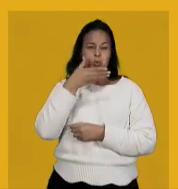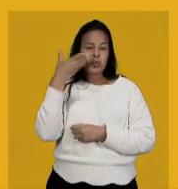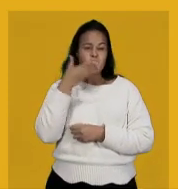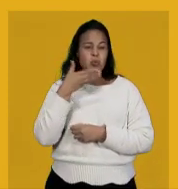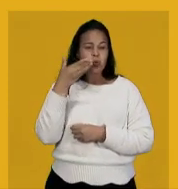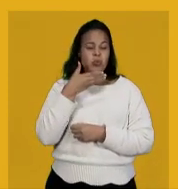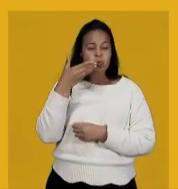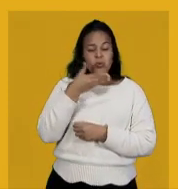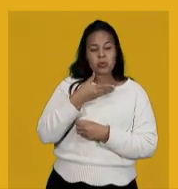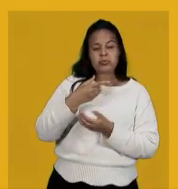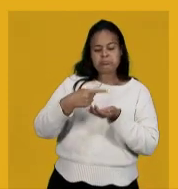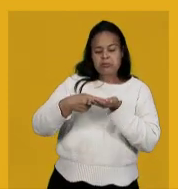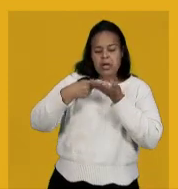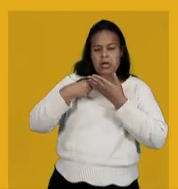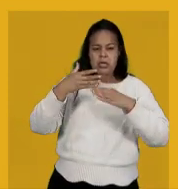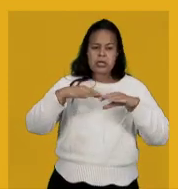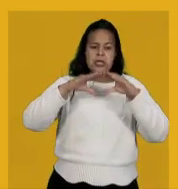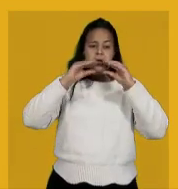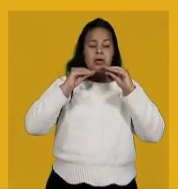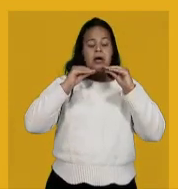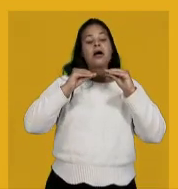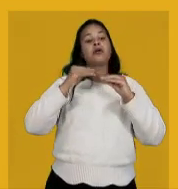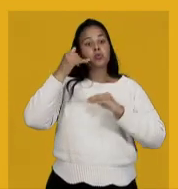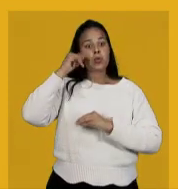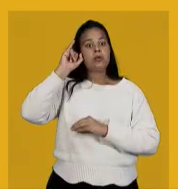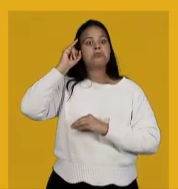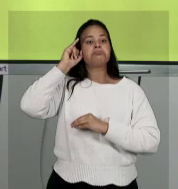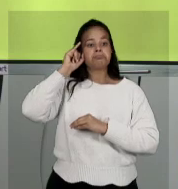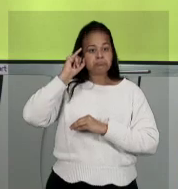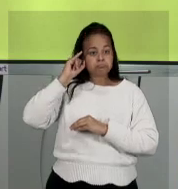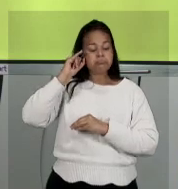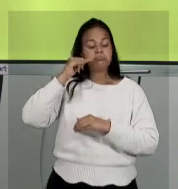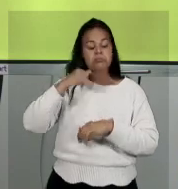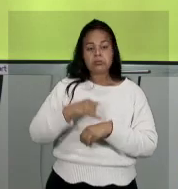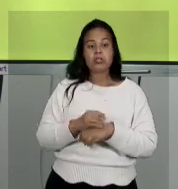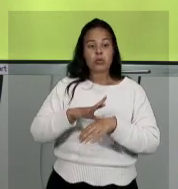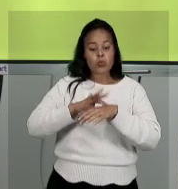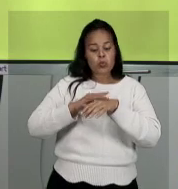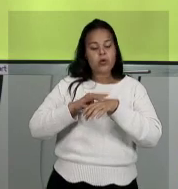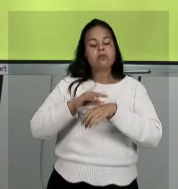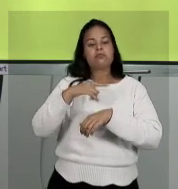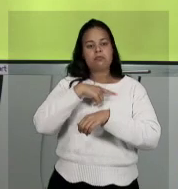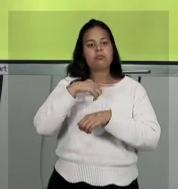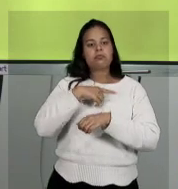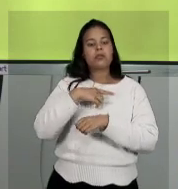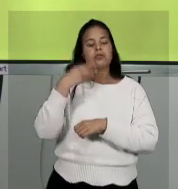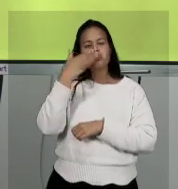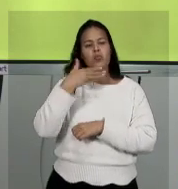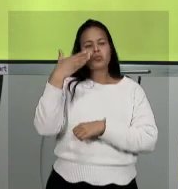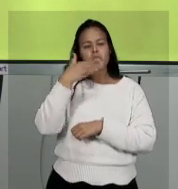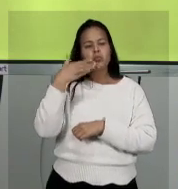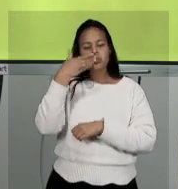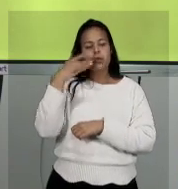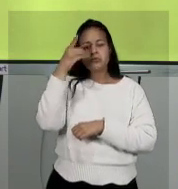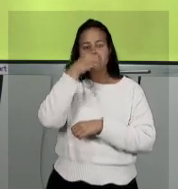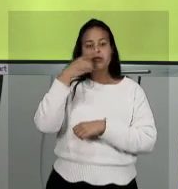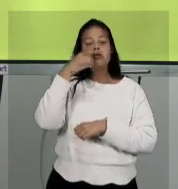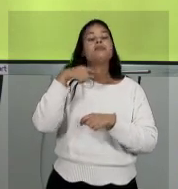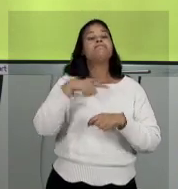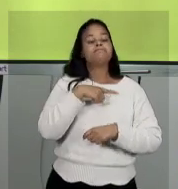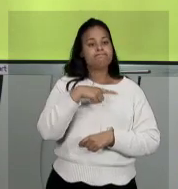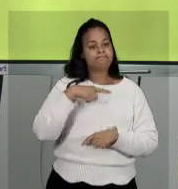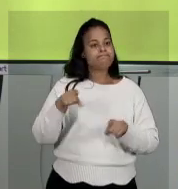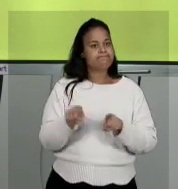né? Responsável por diversas enfermidades e doenças cardíacas e até diabetes. Os açúcares